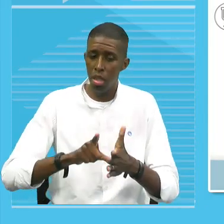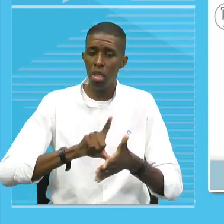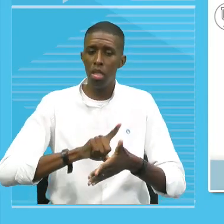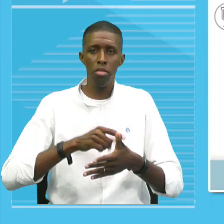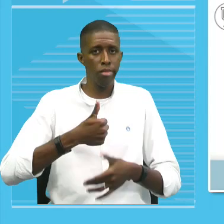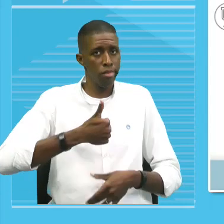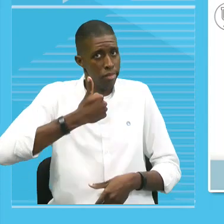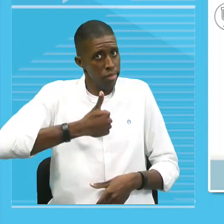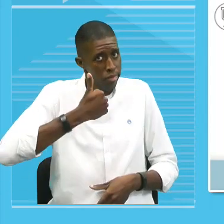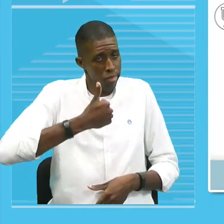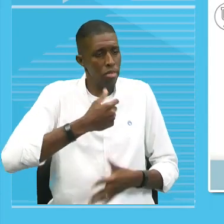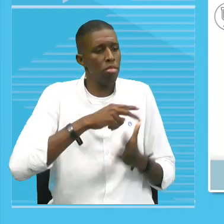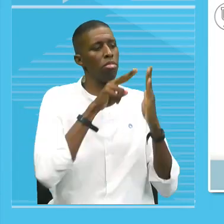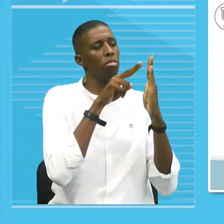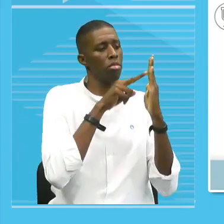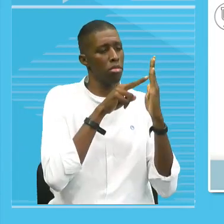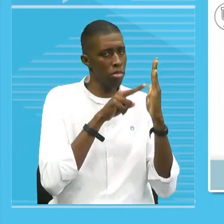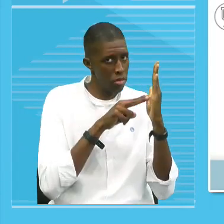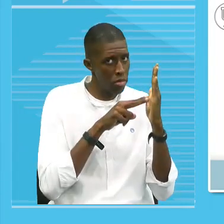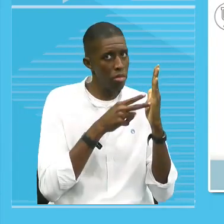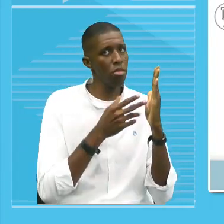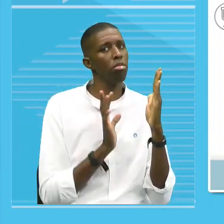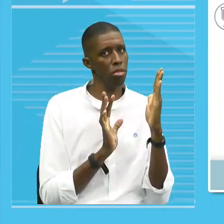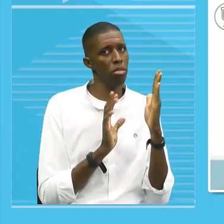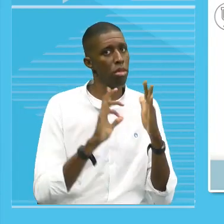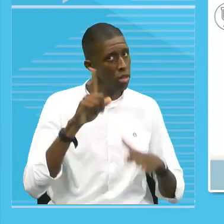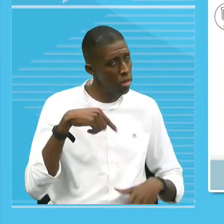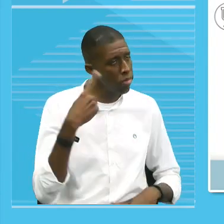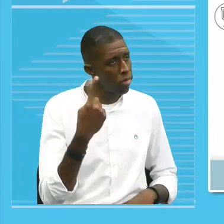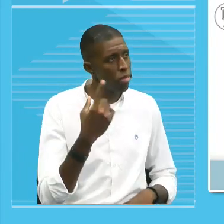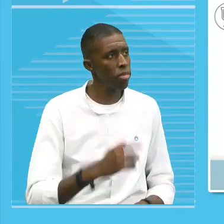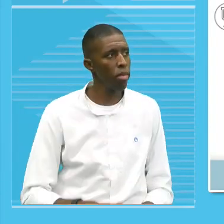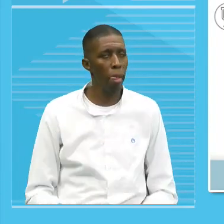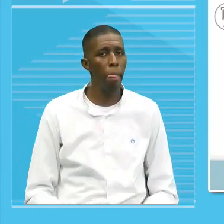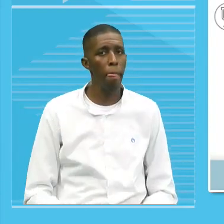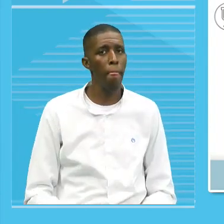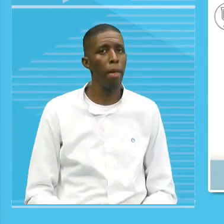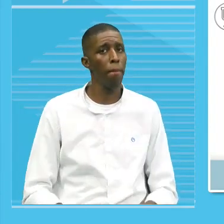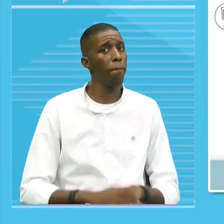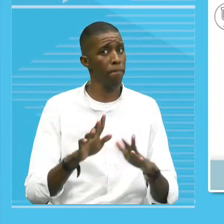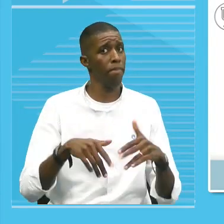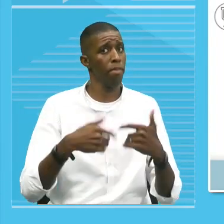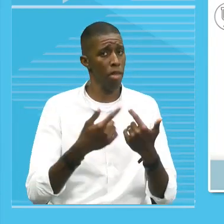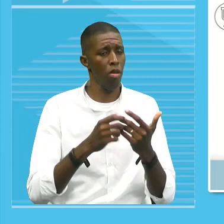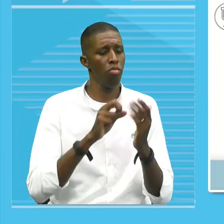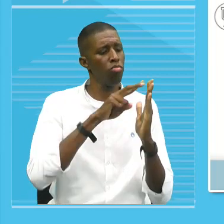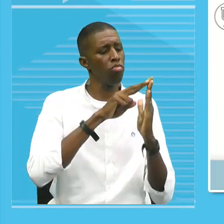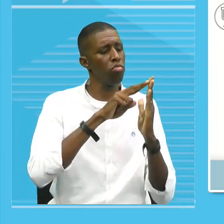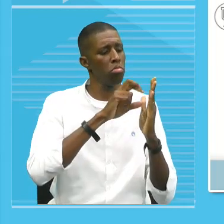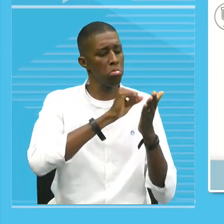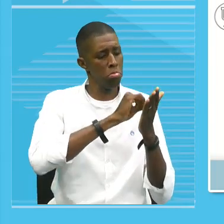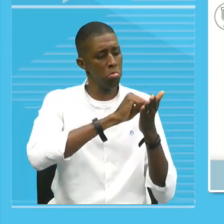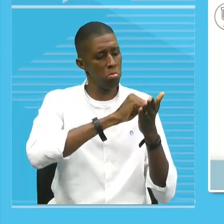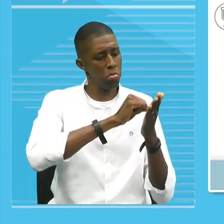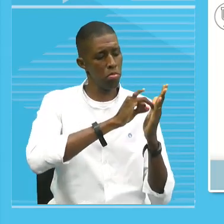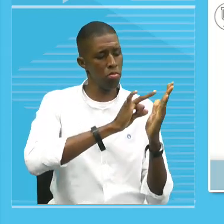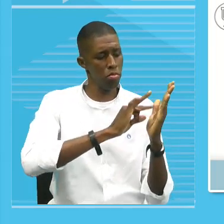Essa é isso de ler a questão antes é só uma tática né